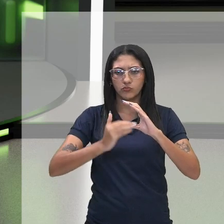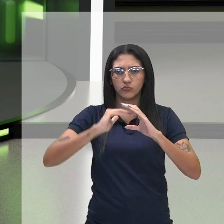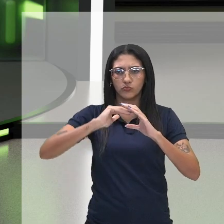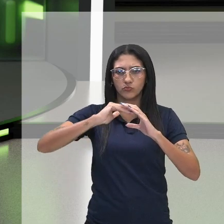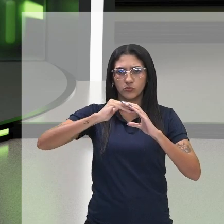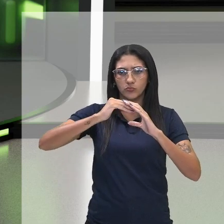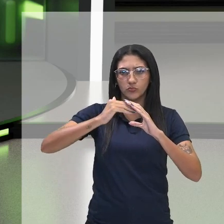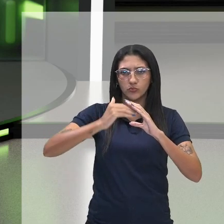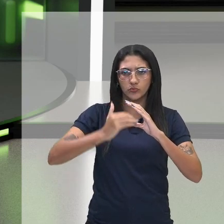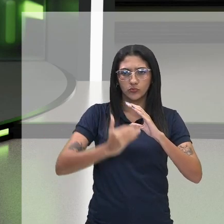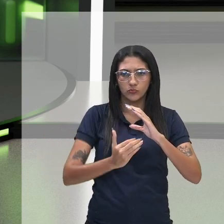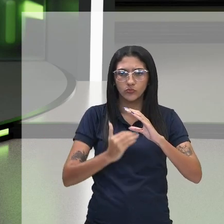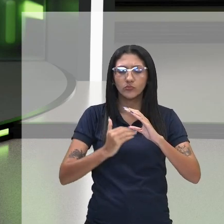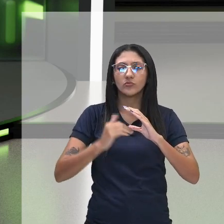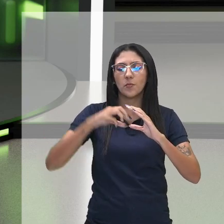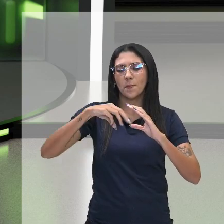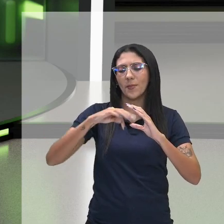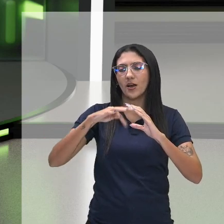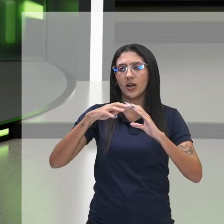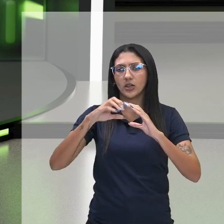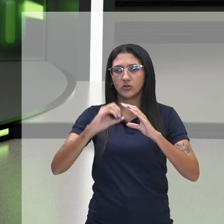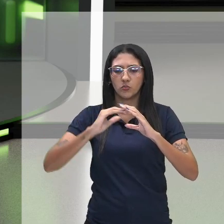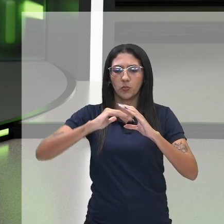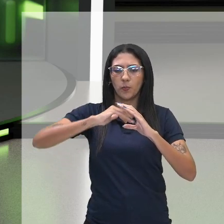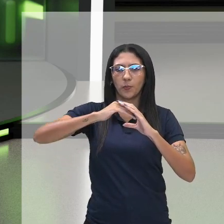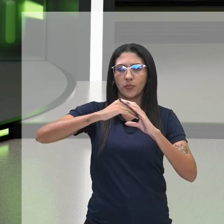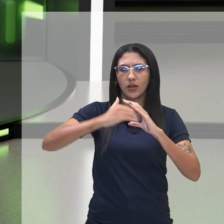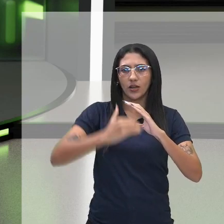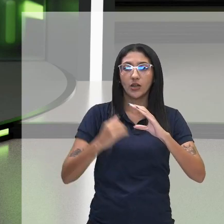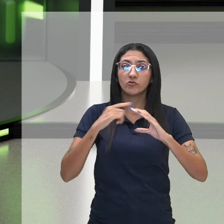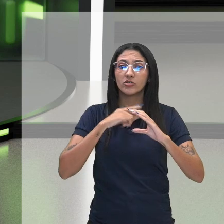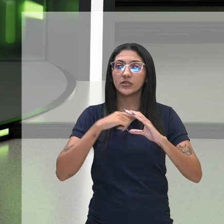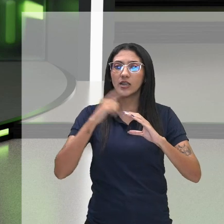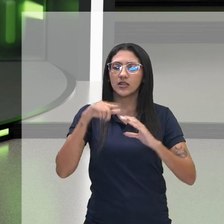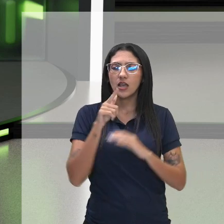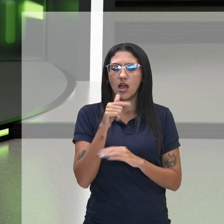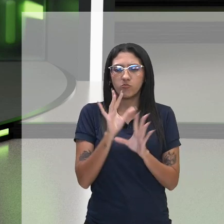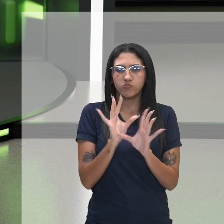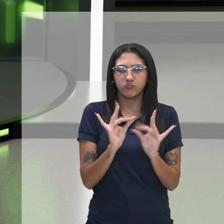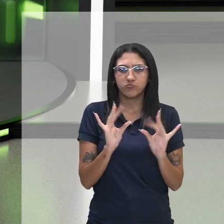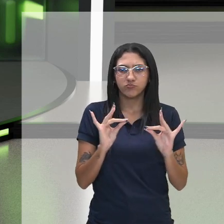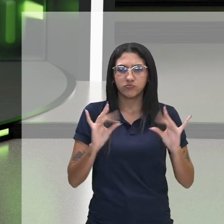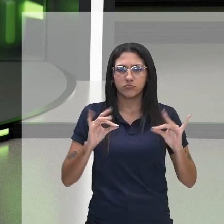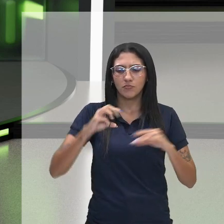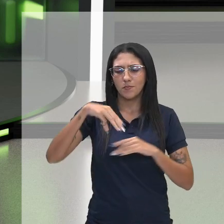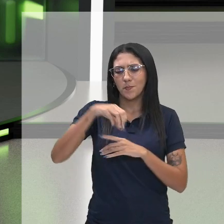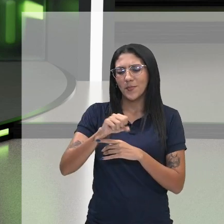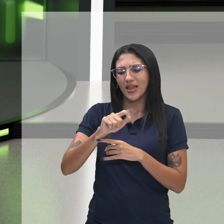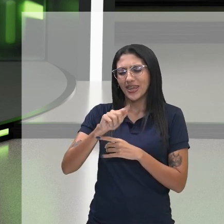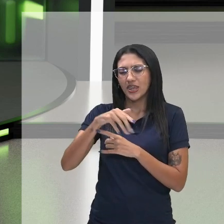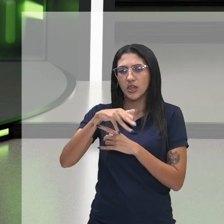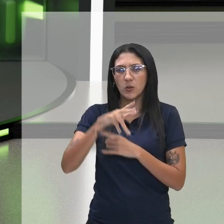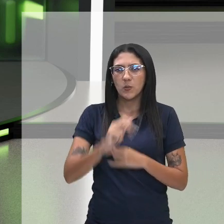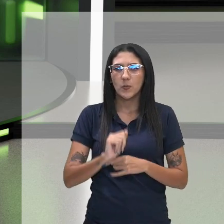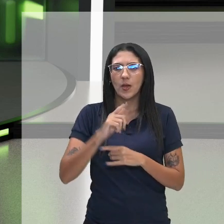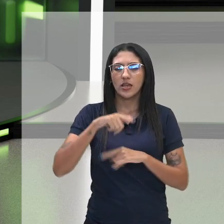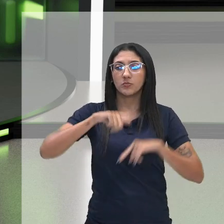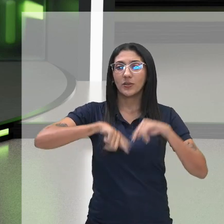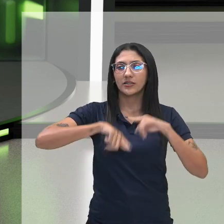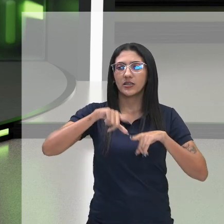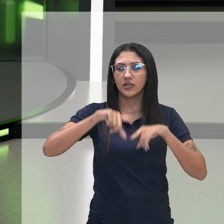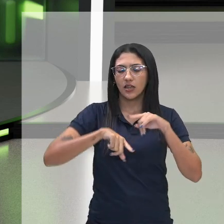externo, tem o manto, que é essa região onde tem esse magma, que é bem importante vocês compreenderem para entenderem